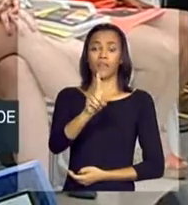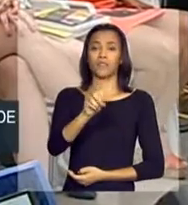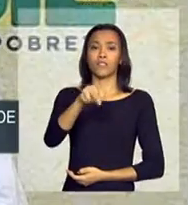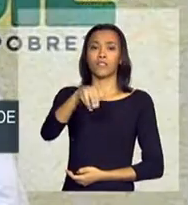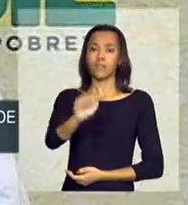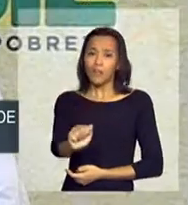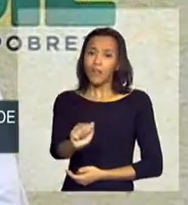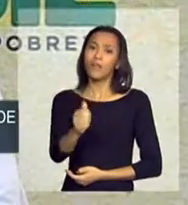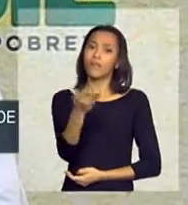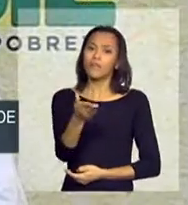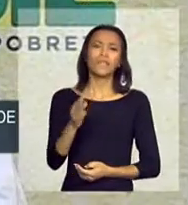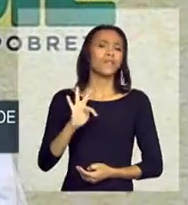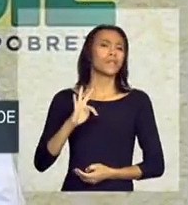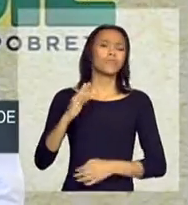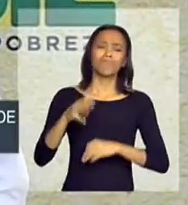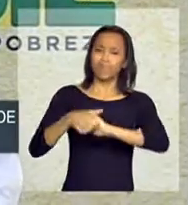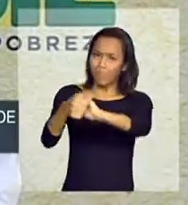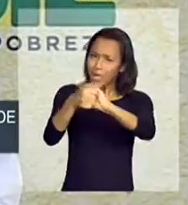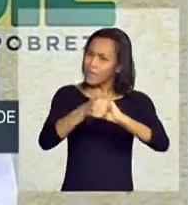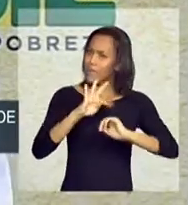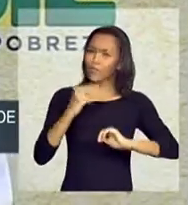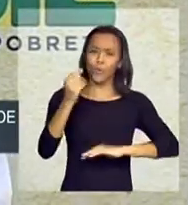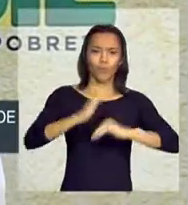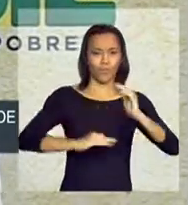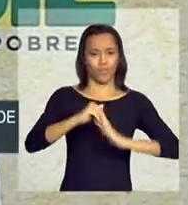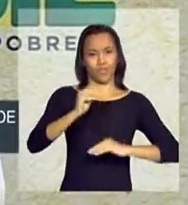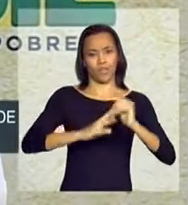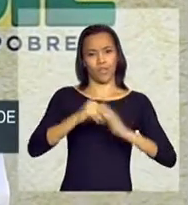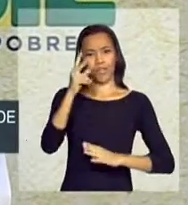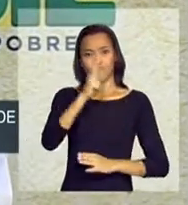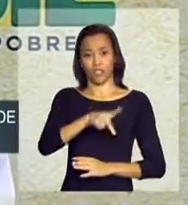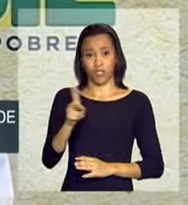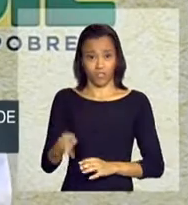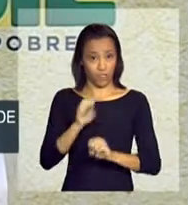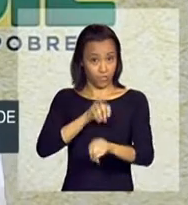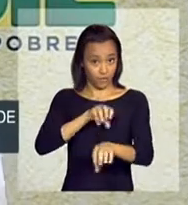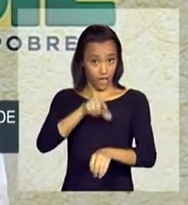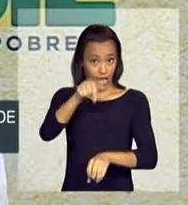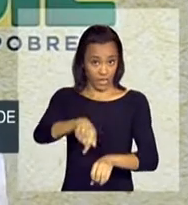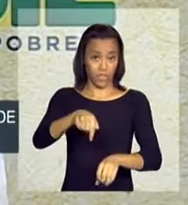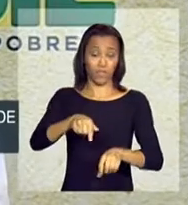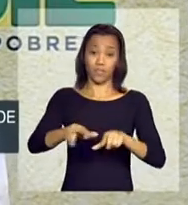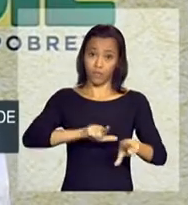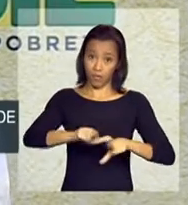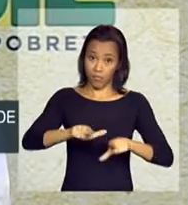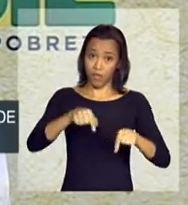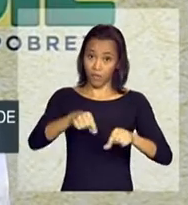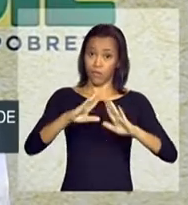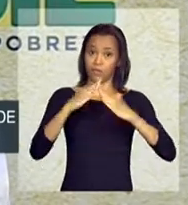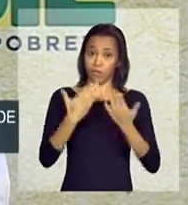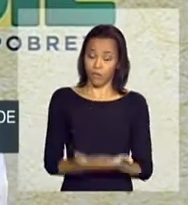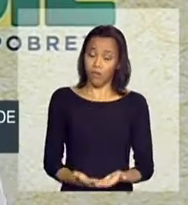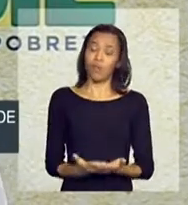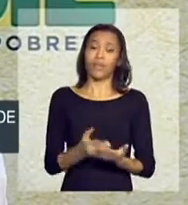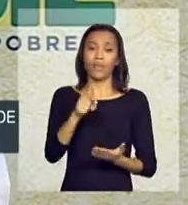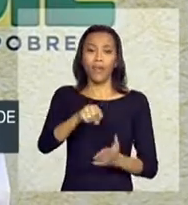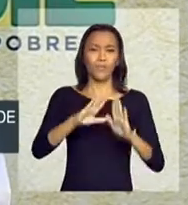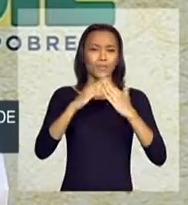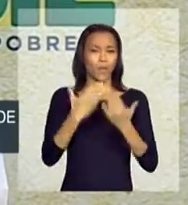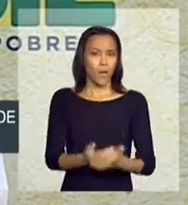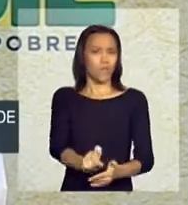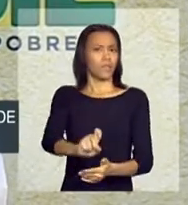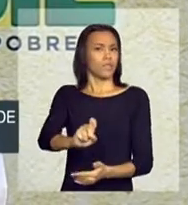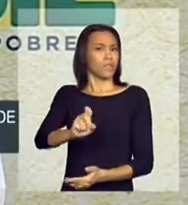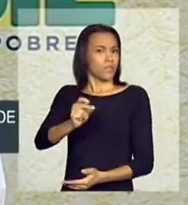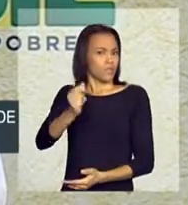parabenizar a Edna e toda equipe aqui a direção os professores os servidores aqui é o nosso escola aqui qual escola